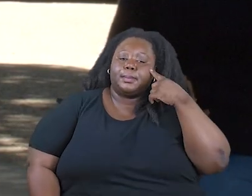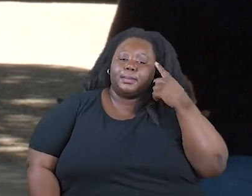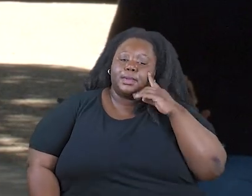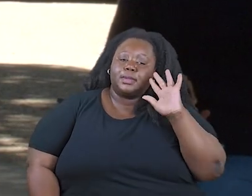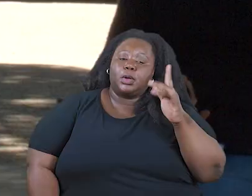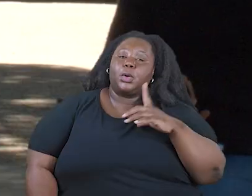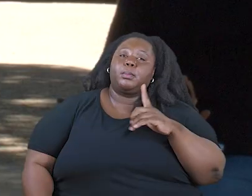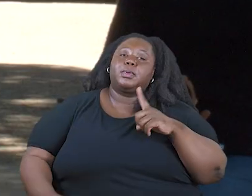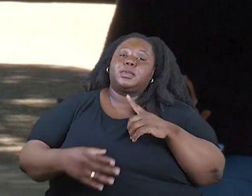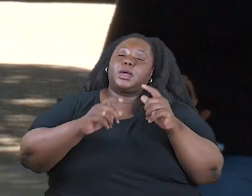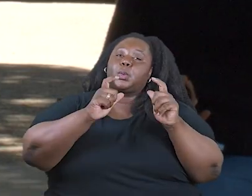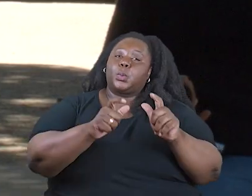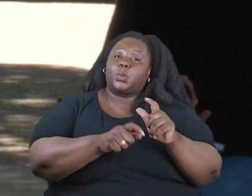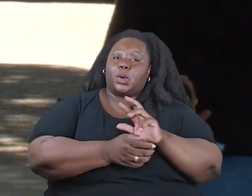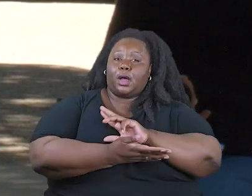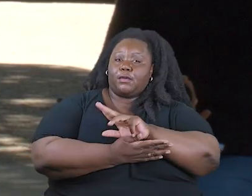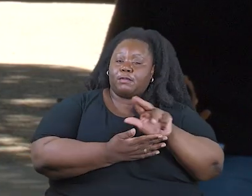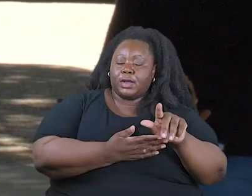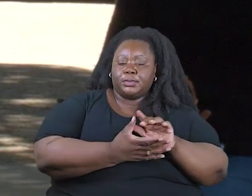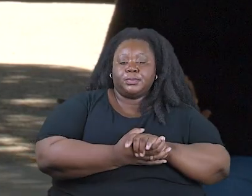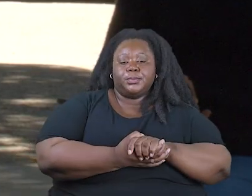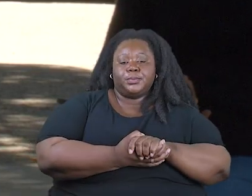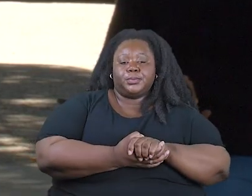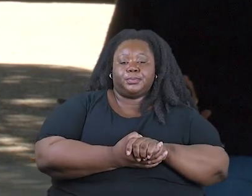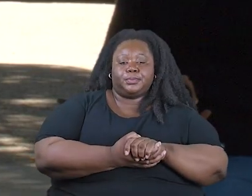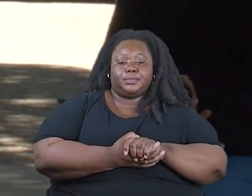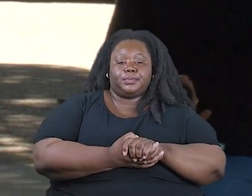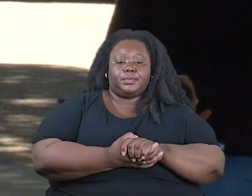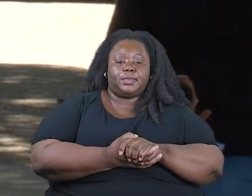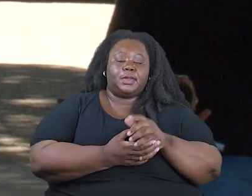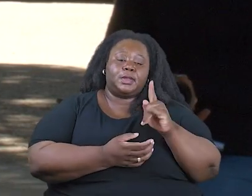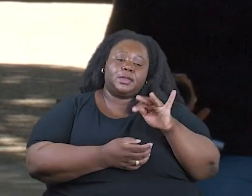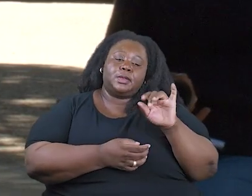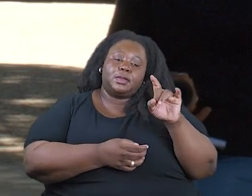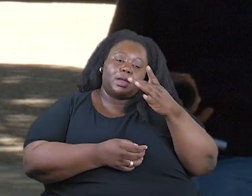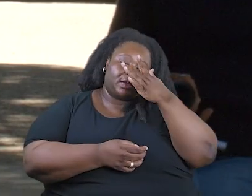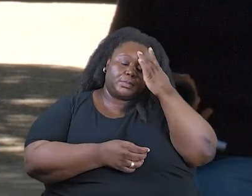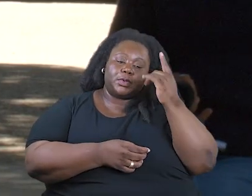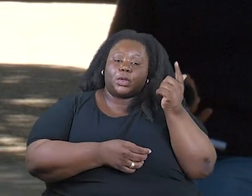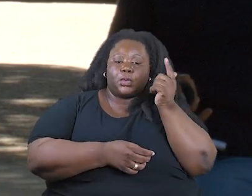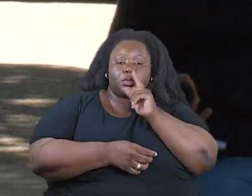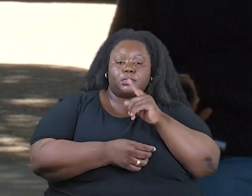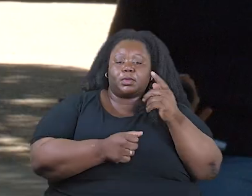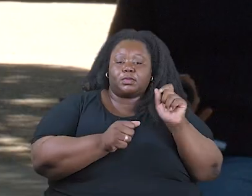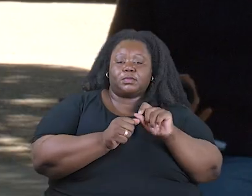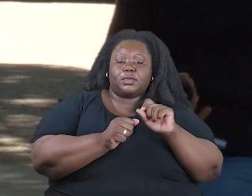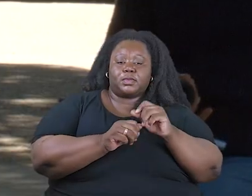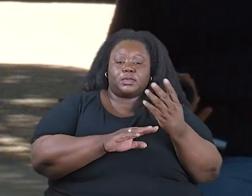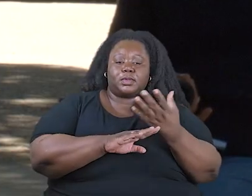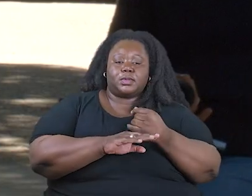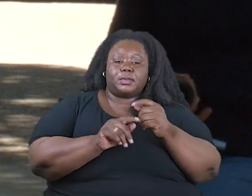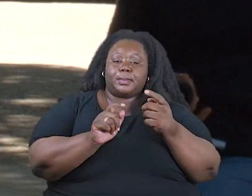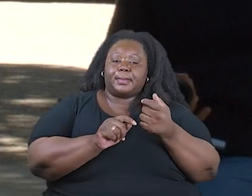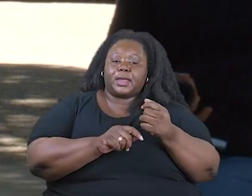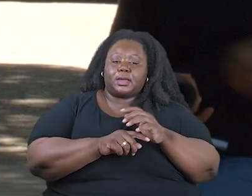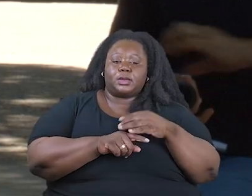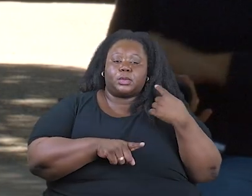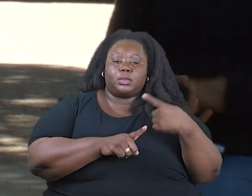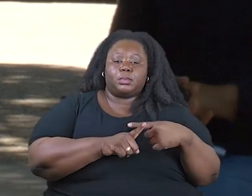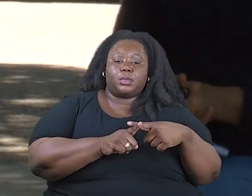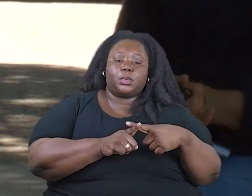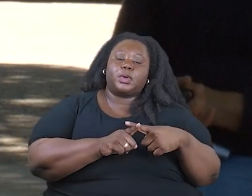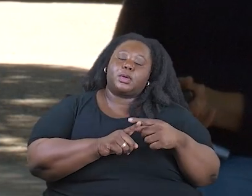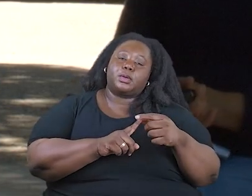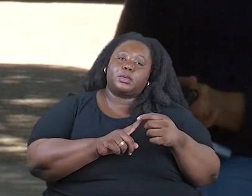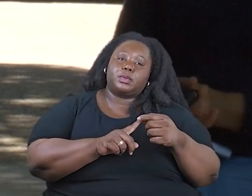Como tem as diferenças de lugar para lugar. Na Austrália, os artistas costumam fazer livro de artista em tiragem pequena,